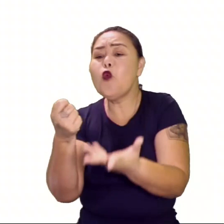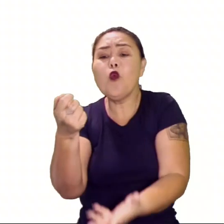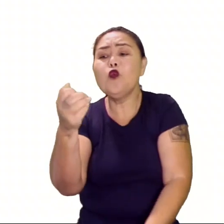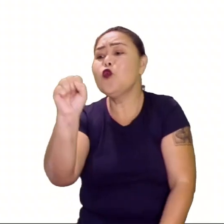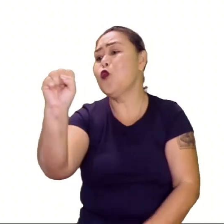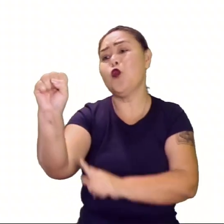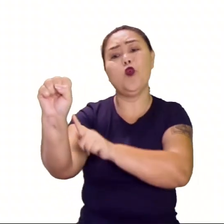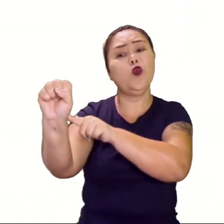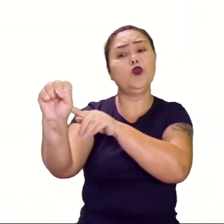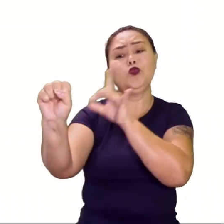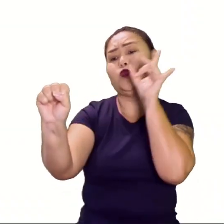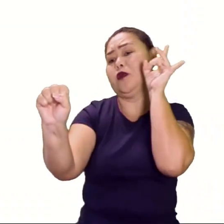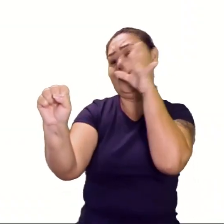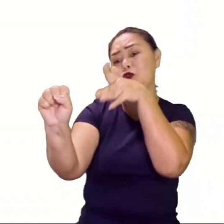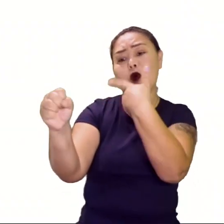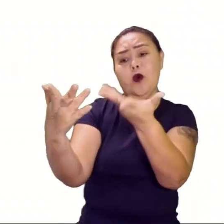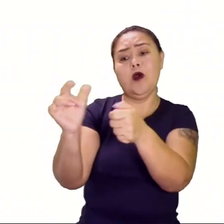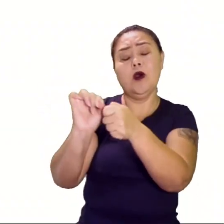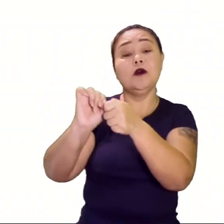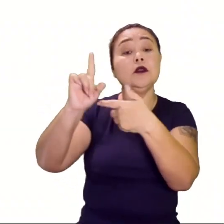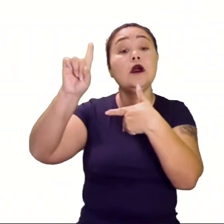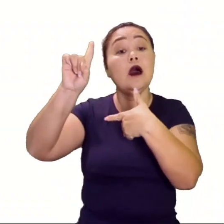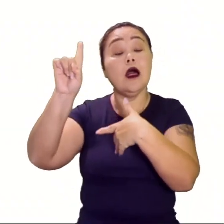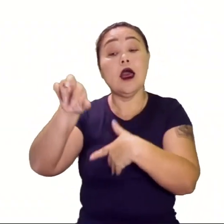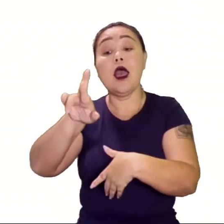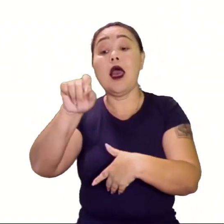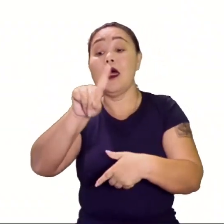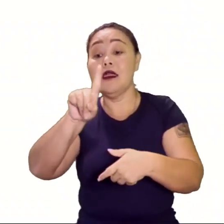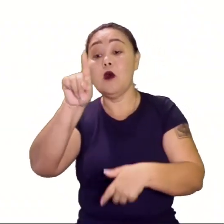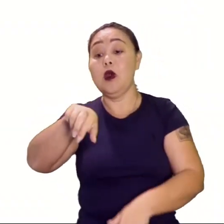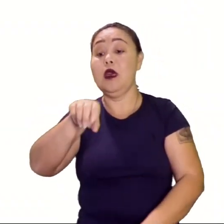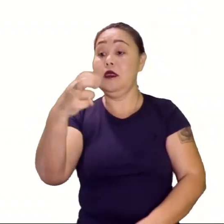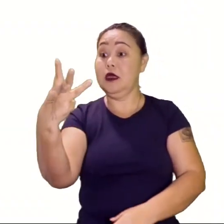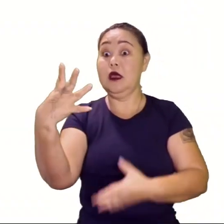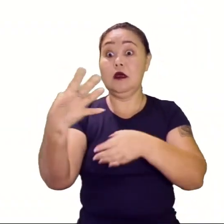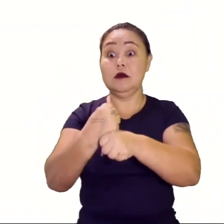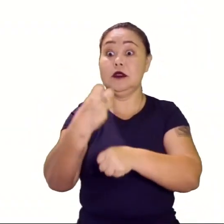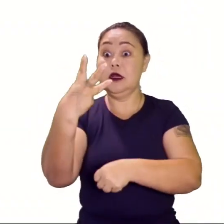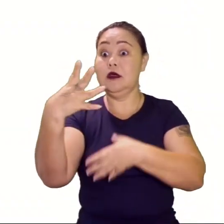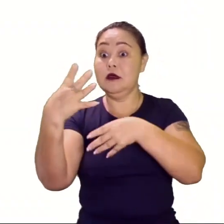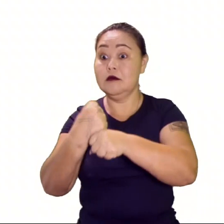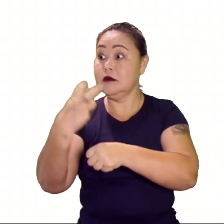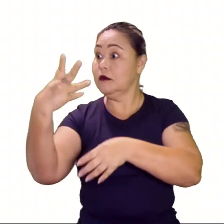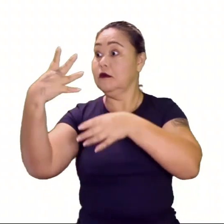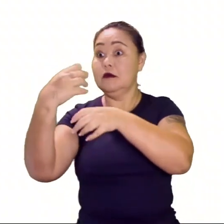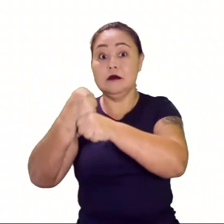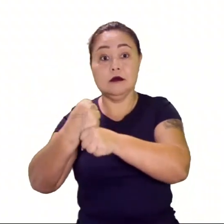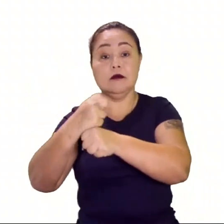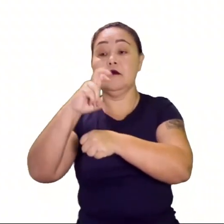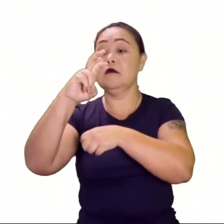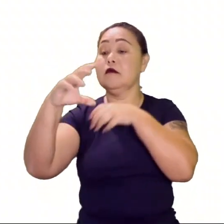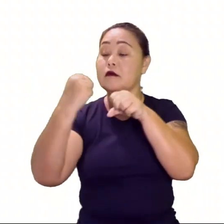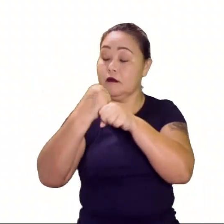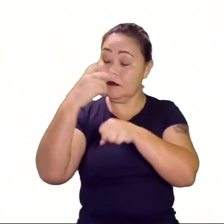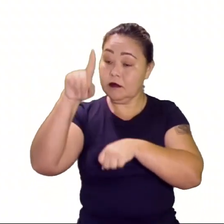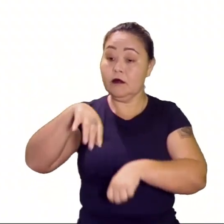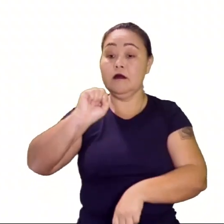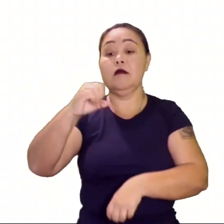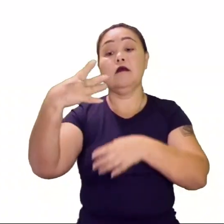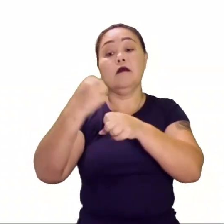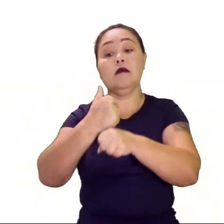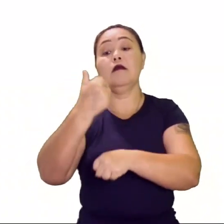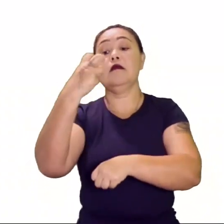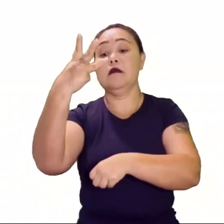só 8. Então, a gente já viu aqui que a nossa razão é 3, né? Tá somando 3, ó. Né? 5 mais 3, 8